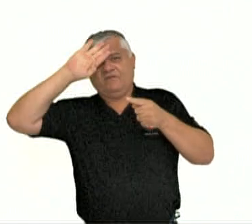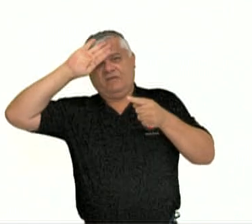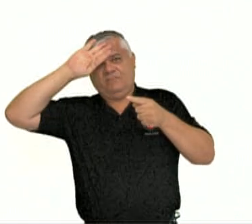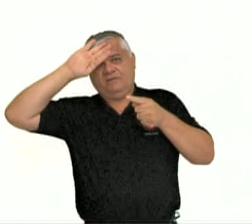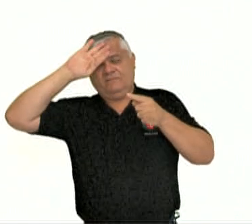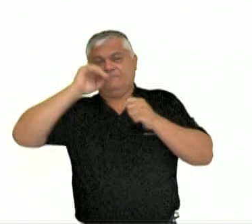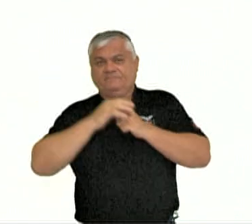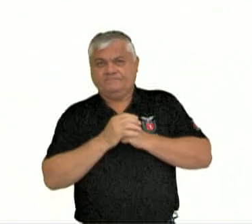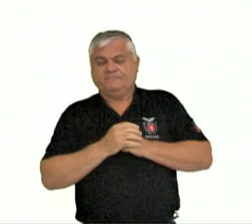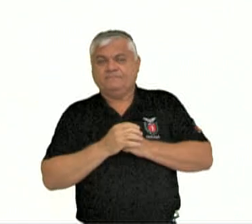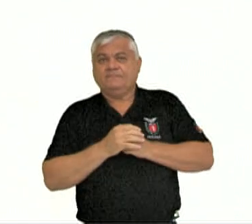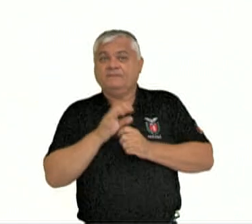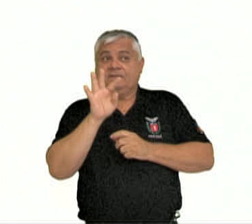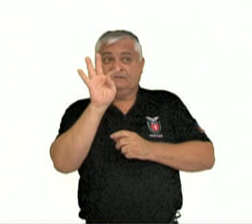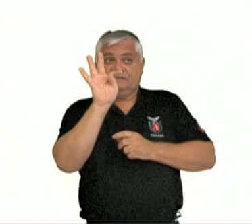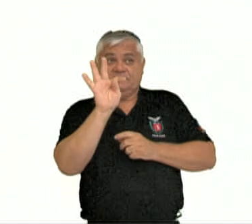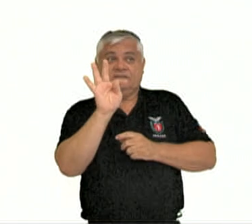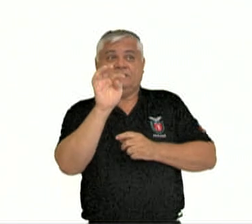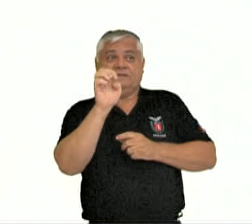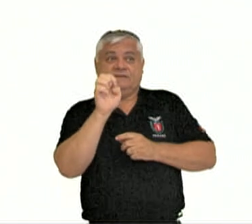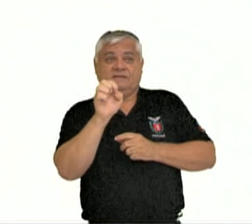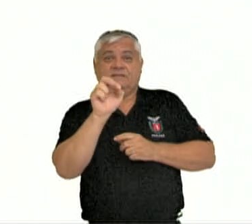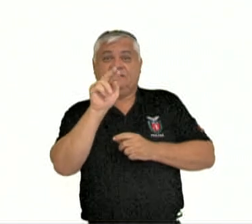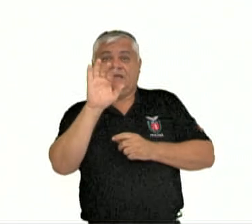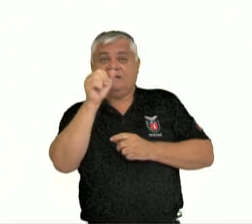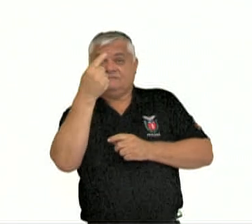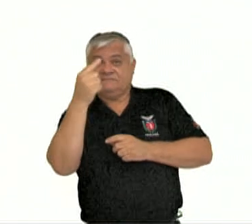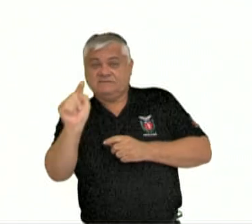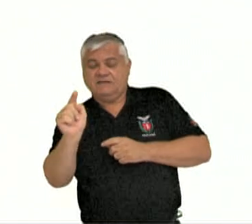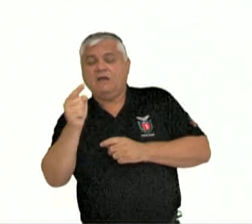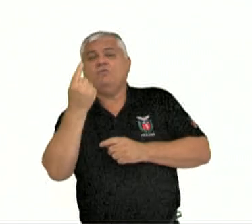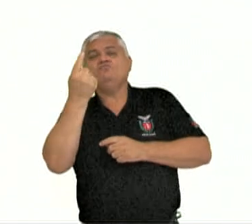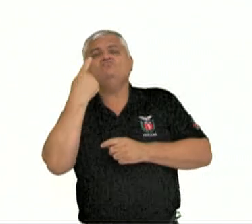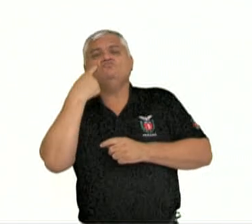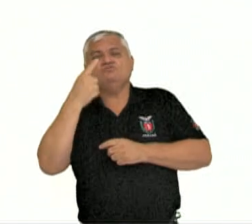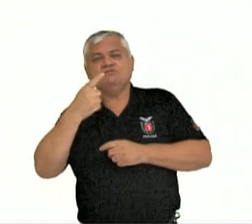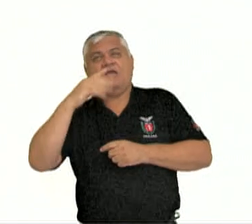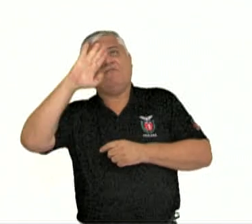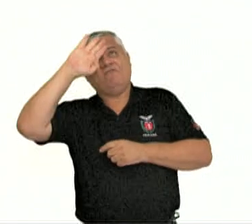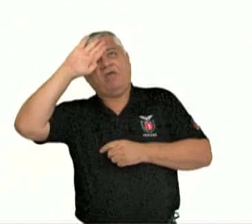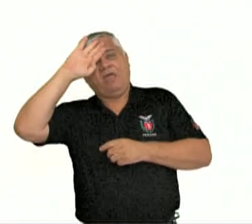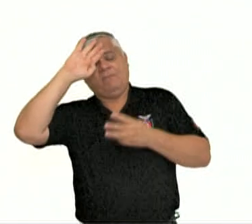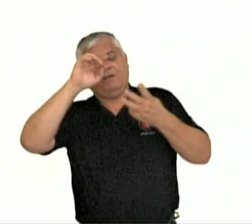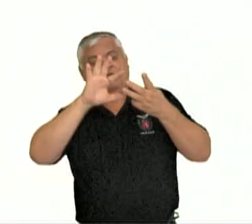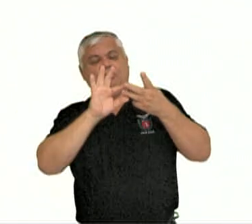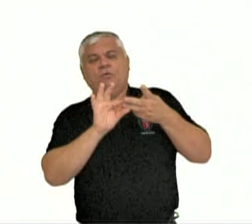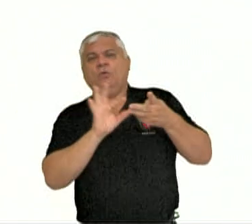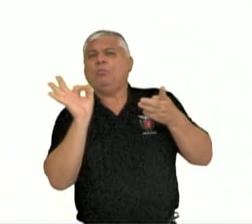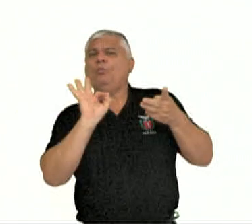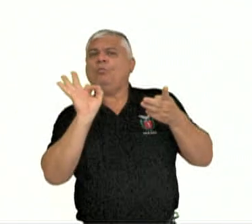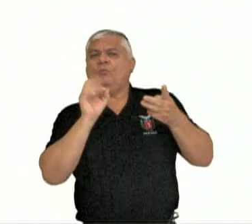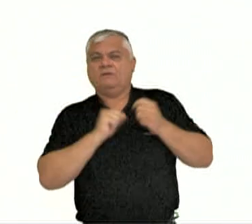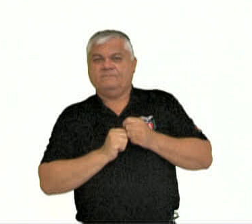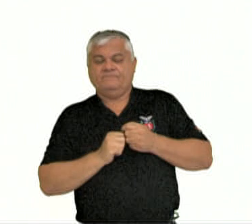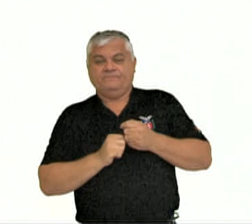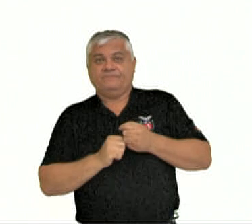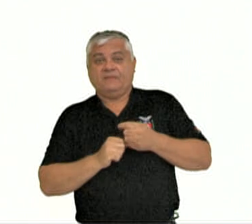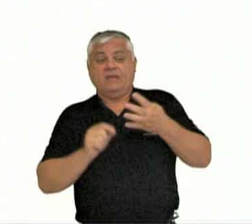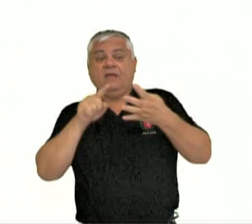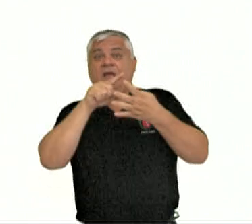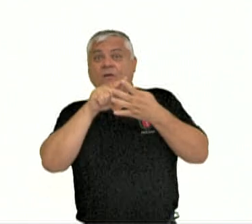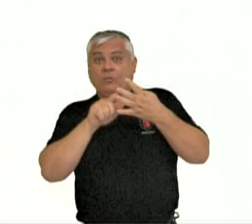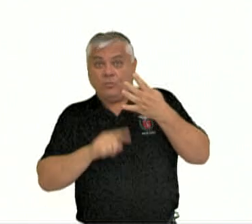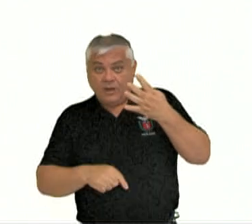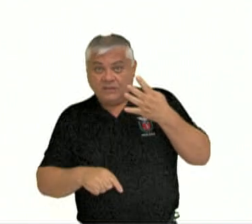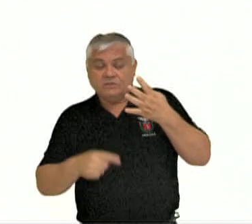terçã, significa que a pessoa tem 1 dia febre e 2 dias não. Então, fecha os 3 dias. Quartã benigna é quando a